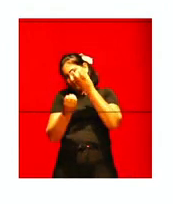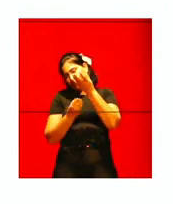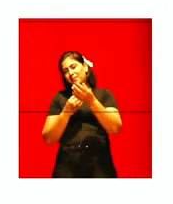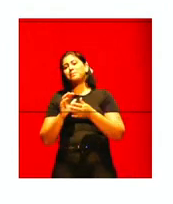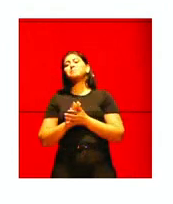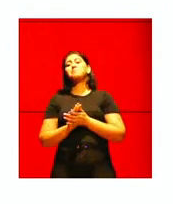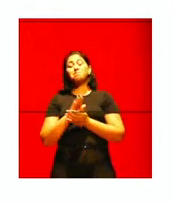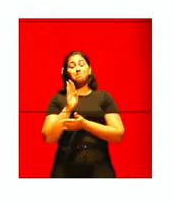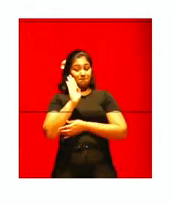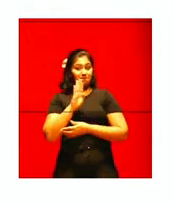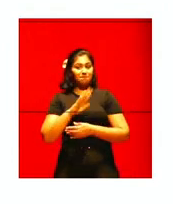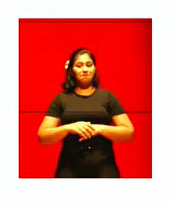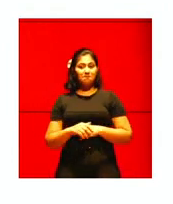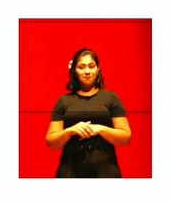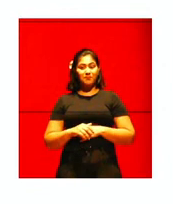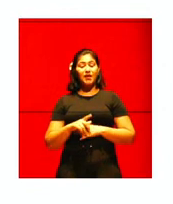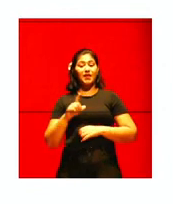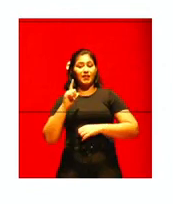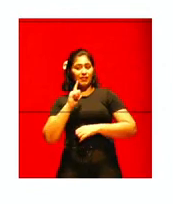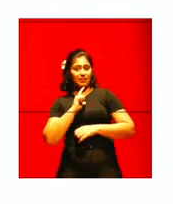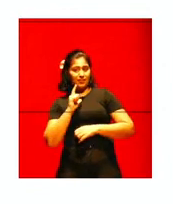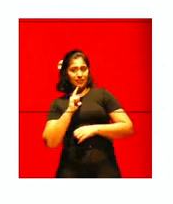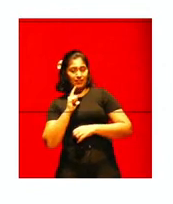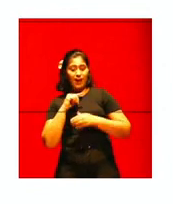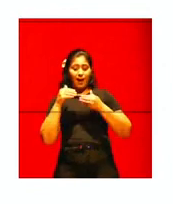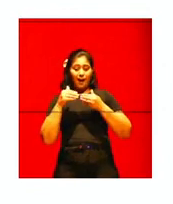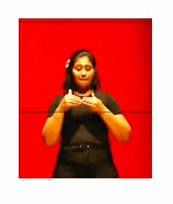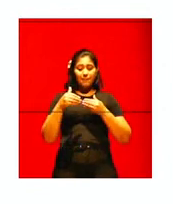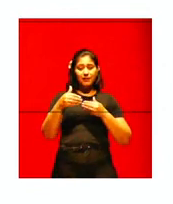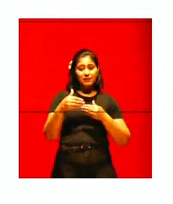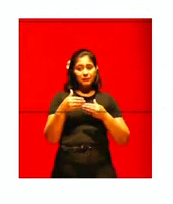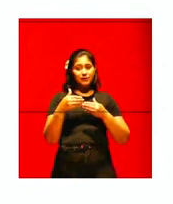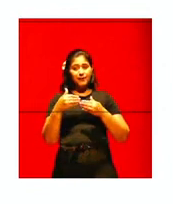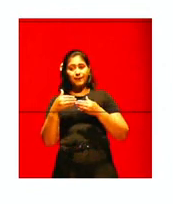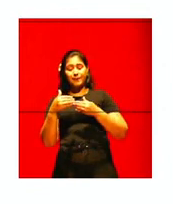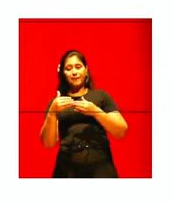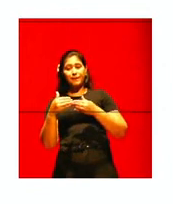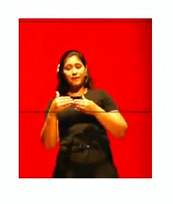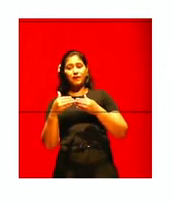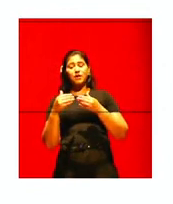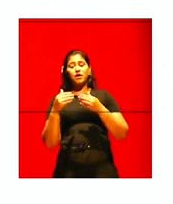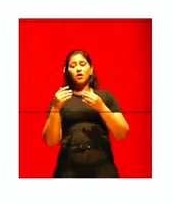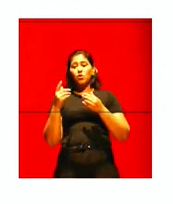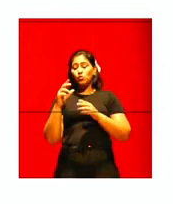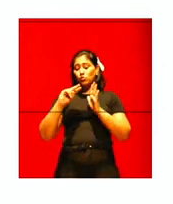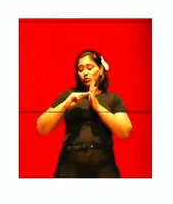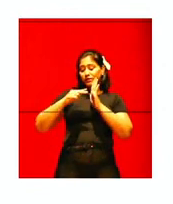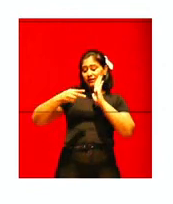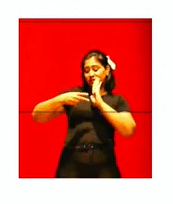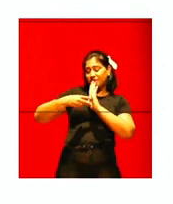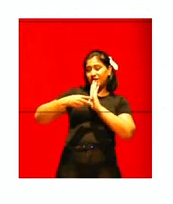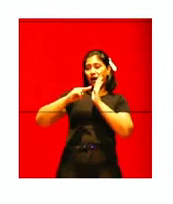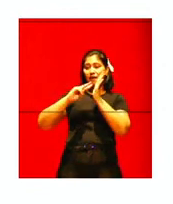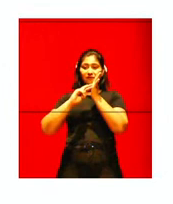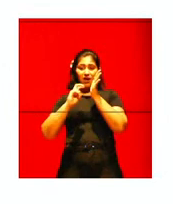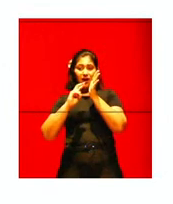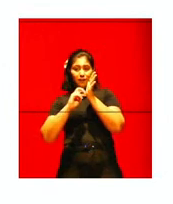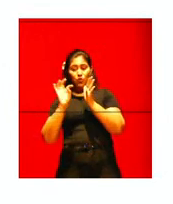Letra B. Constrói-se a partir da exploração de dois dos significados do verbo